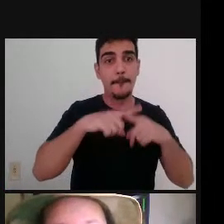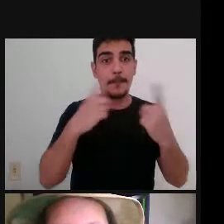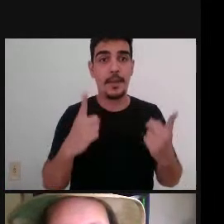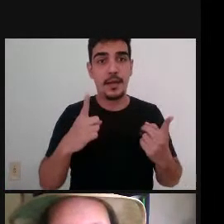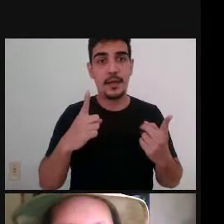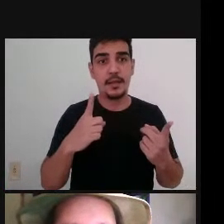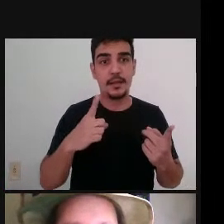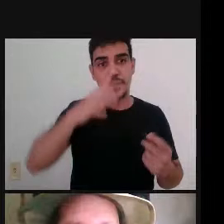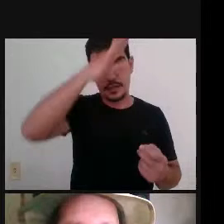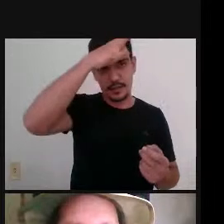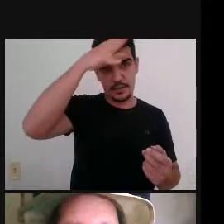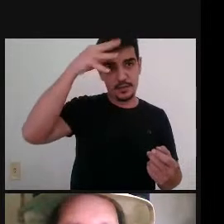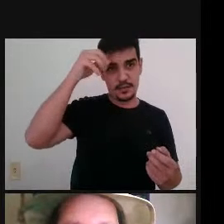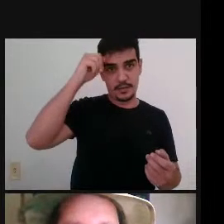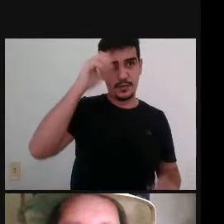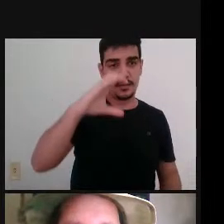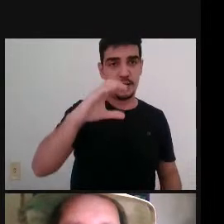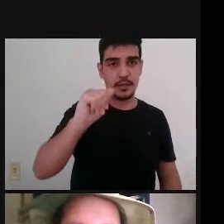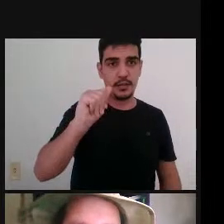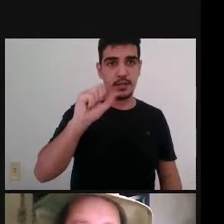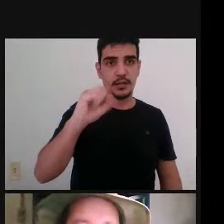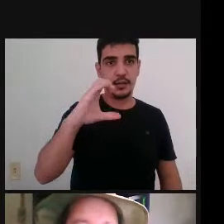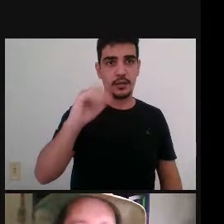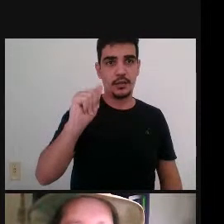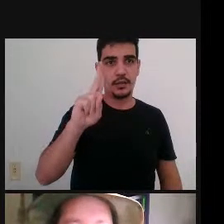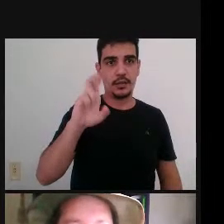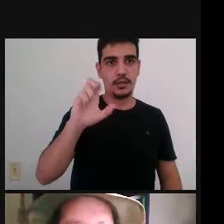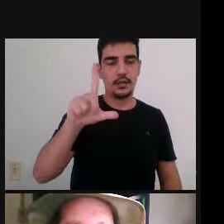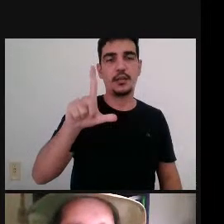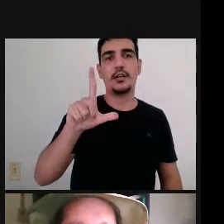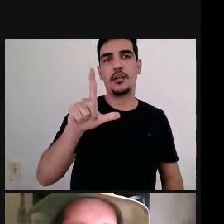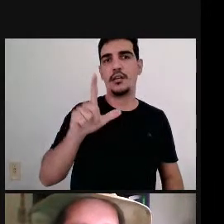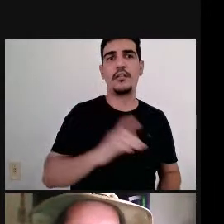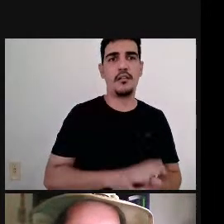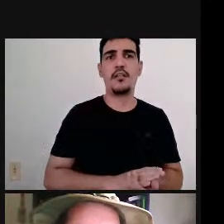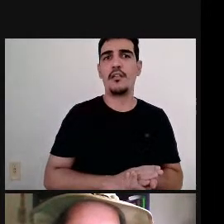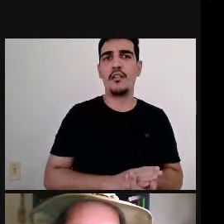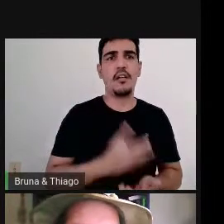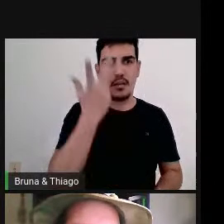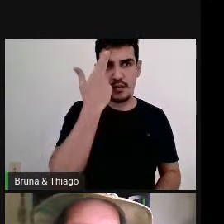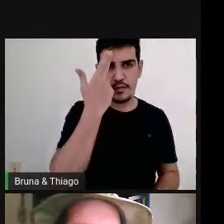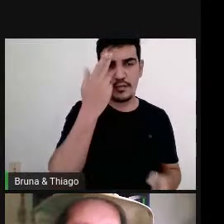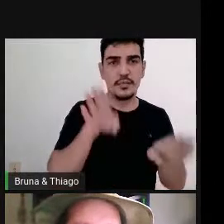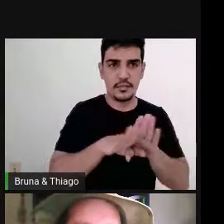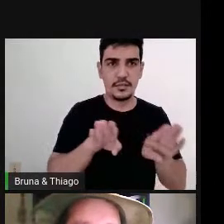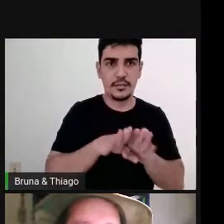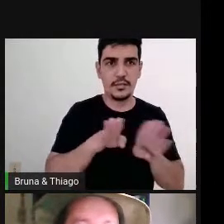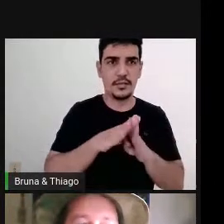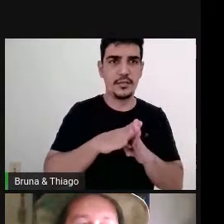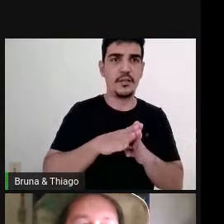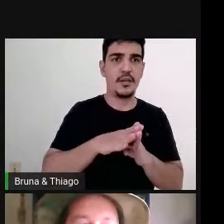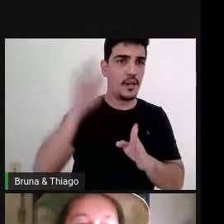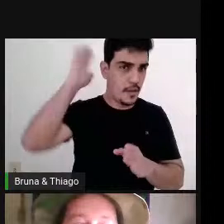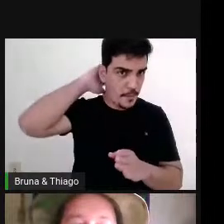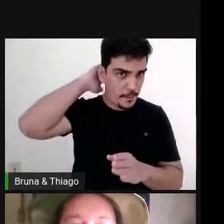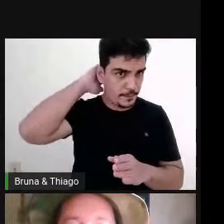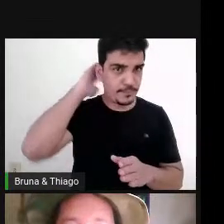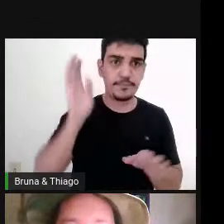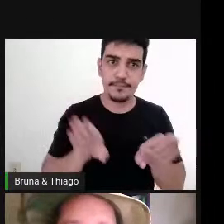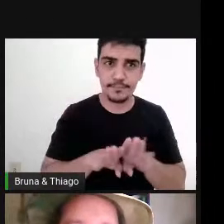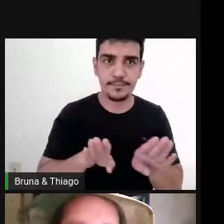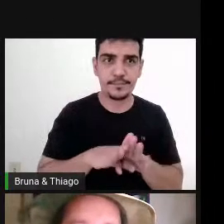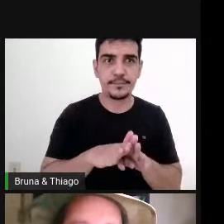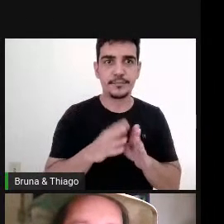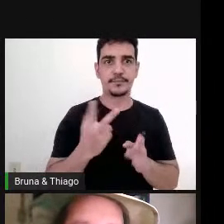não é muito comum, né? A cascavel ocorre aqui, né? E também ocorre no Pará, nessa região aqui que nós temos ali o arco